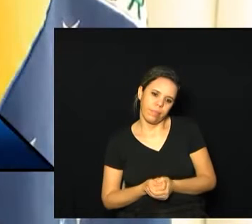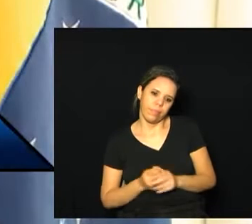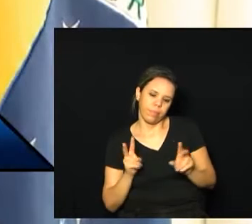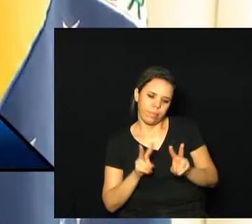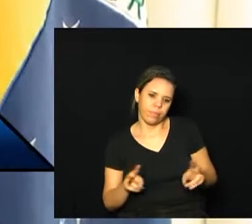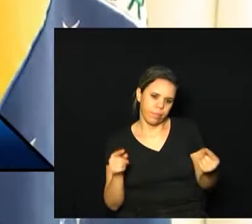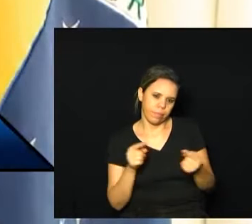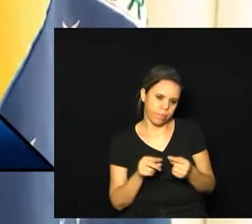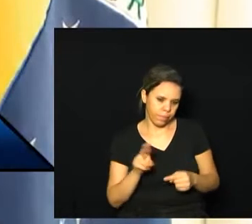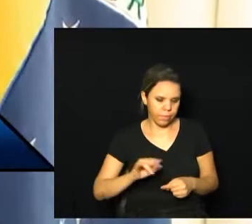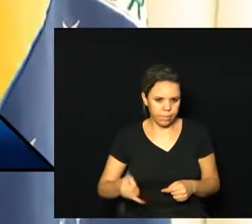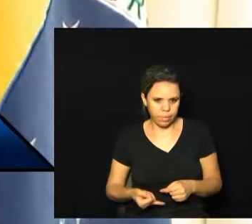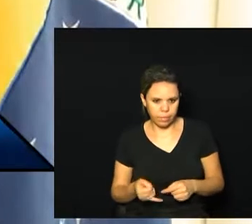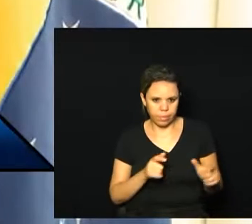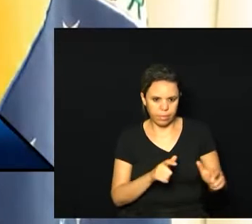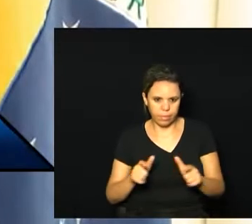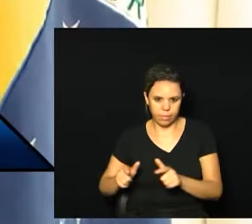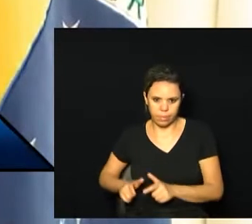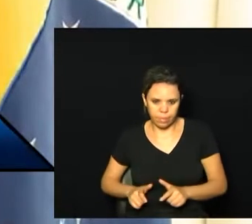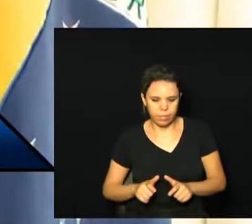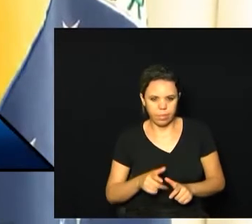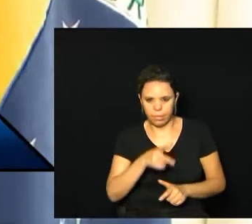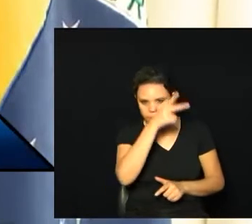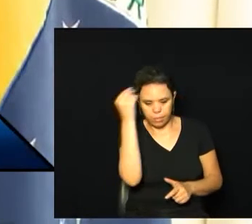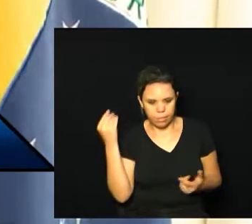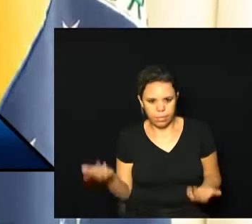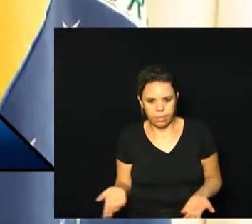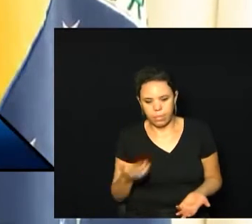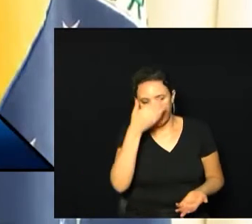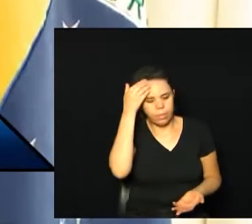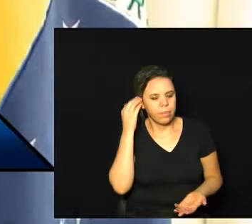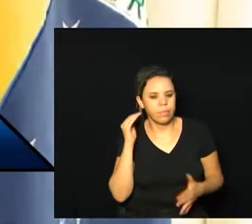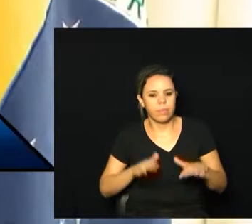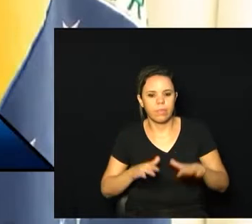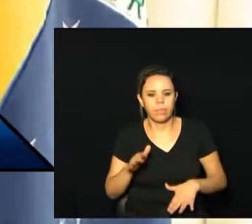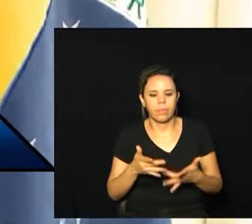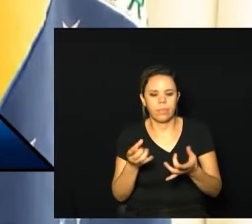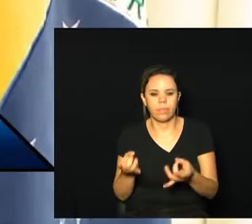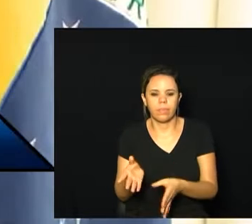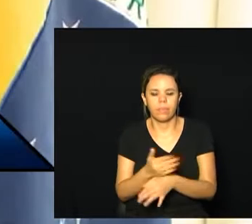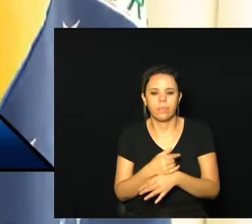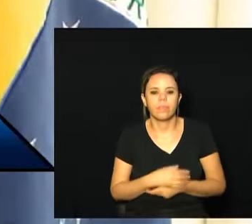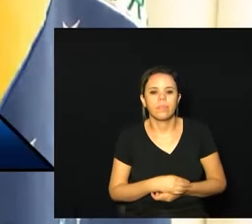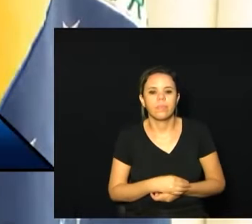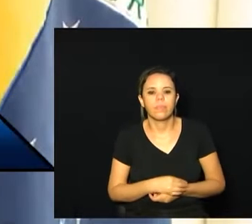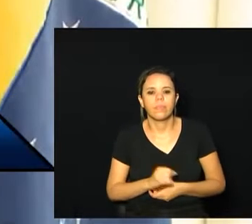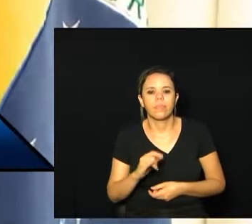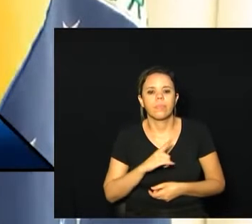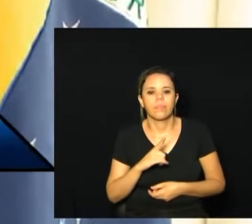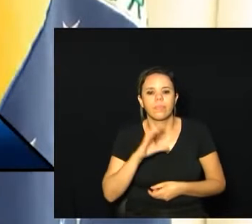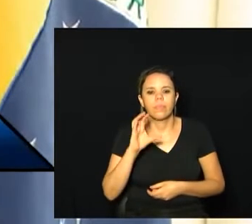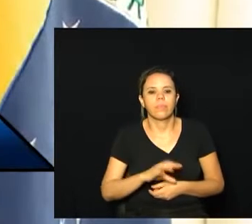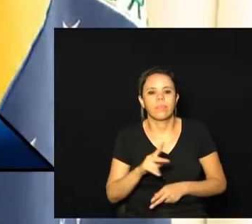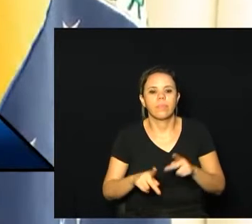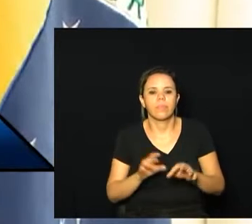visando utilizar espaços, áreas públicas que estão muitas vezes abandonadas e que, se houver um cidadão,